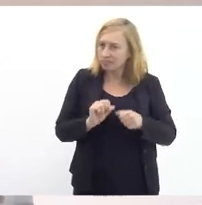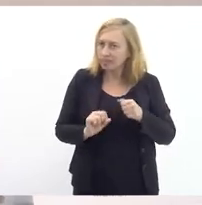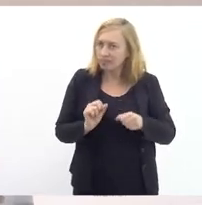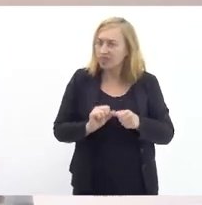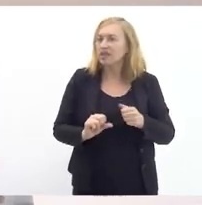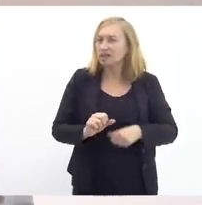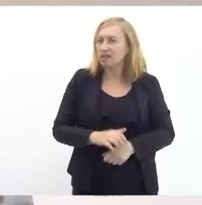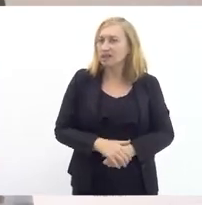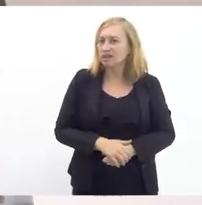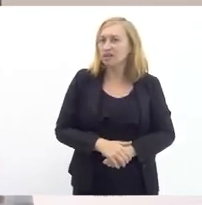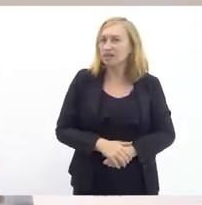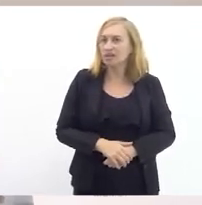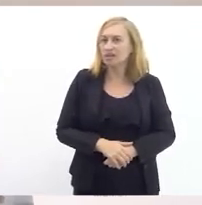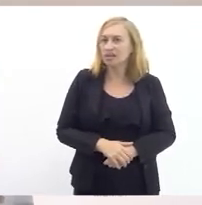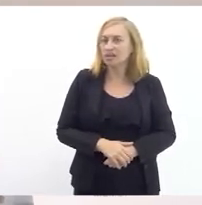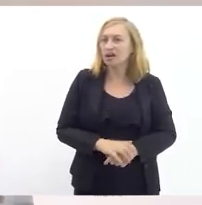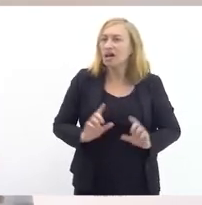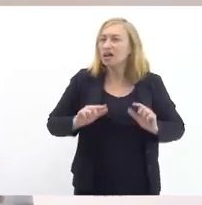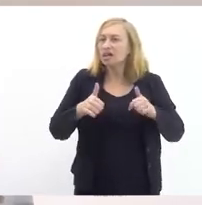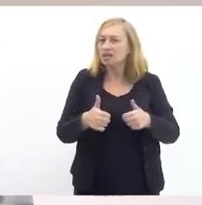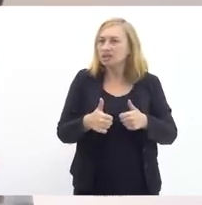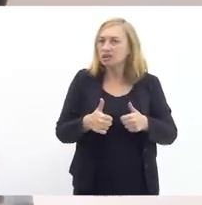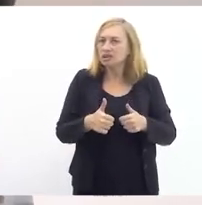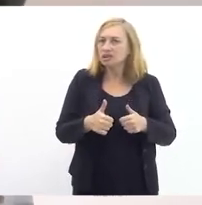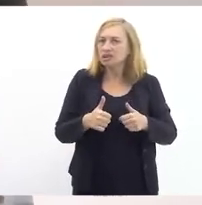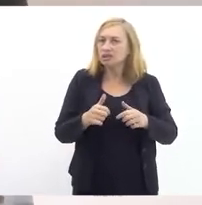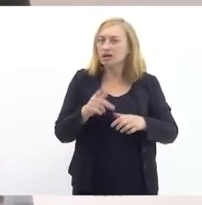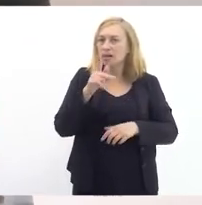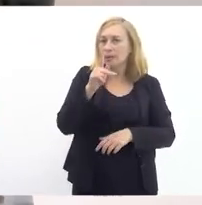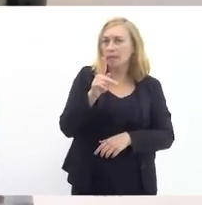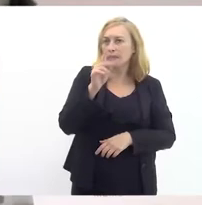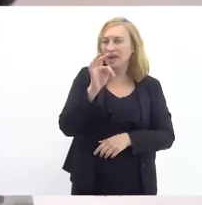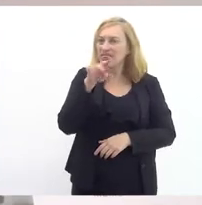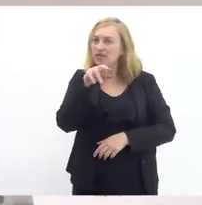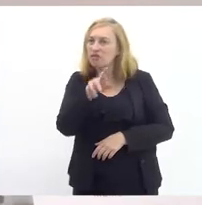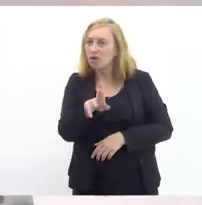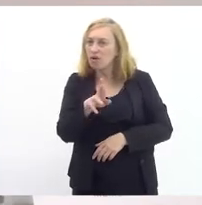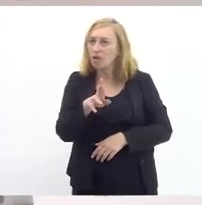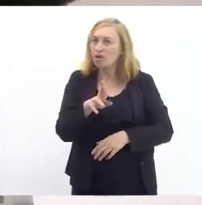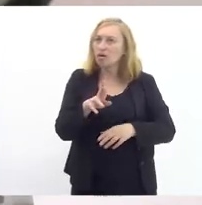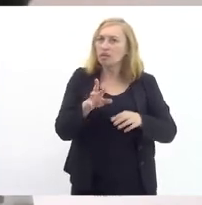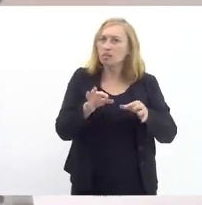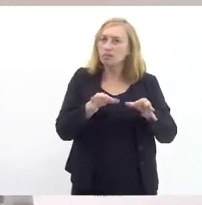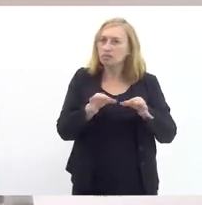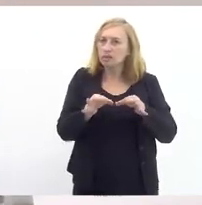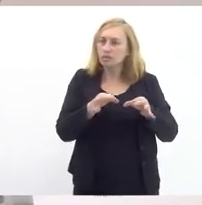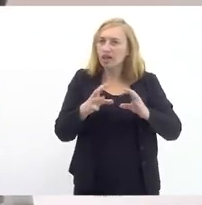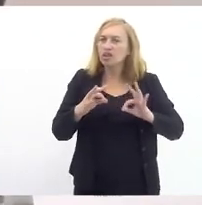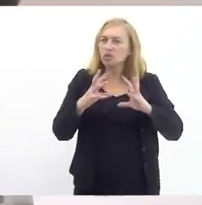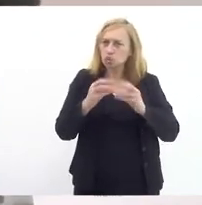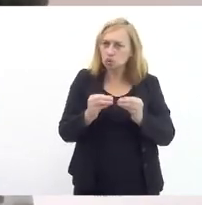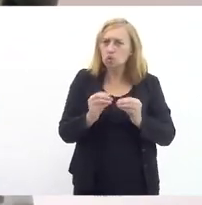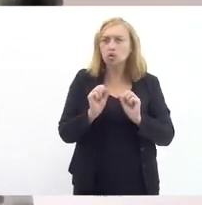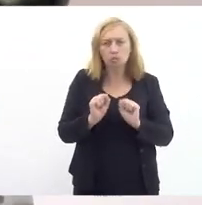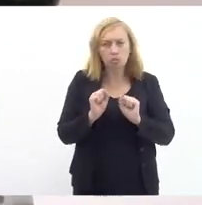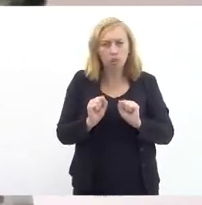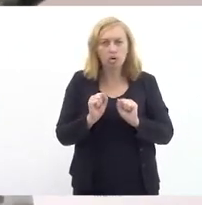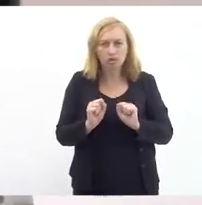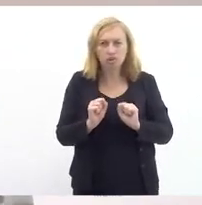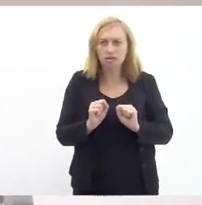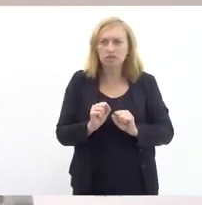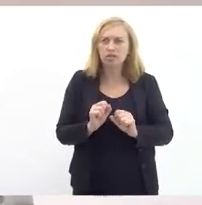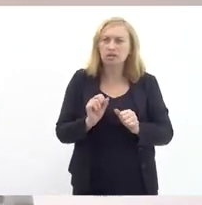se corrige atuando nas plataformas, botando platibandas, enfim, há hipótese